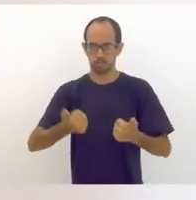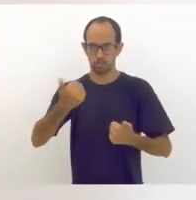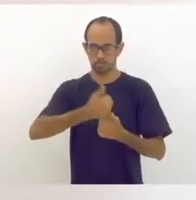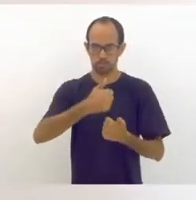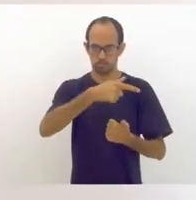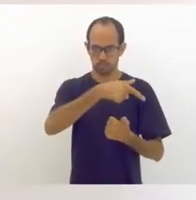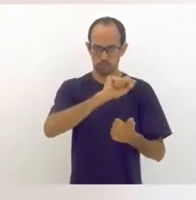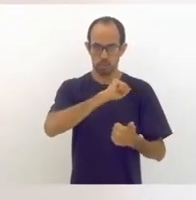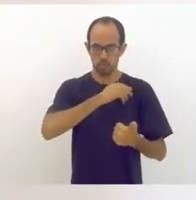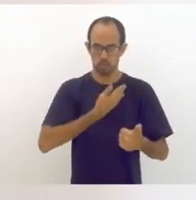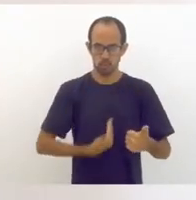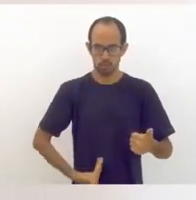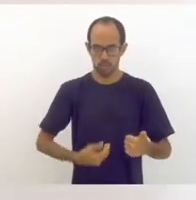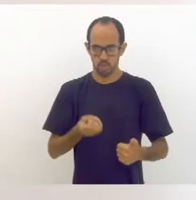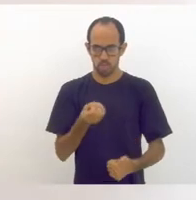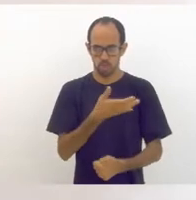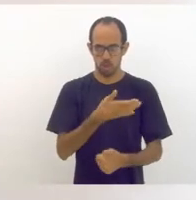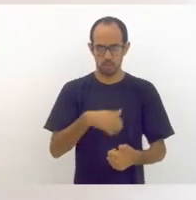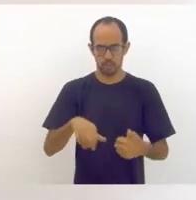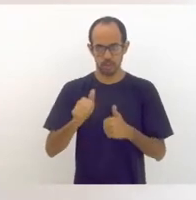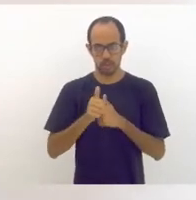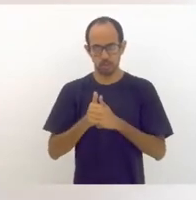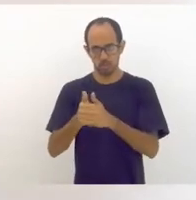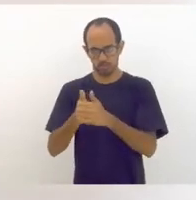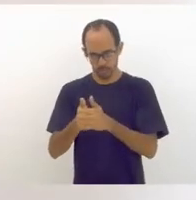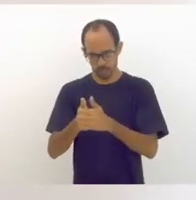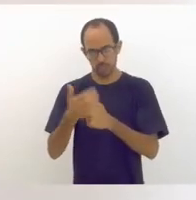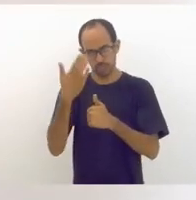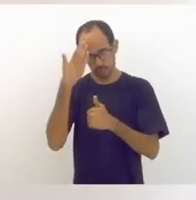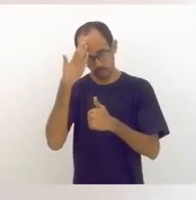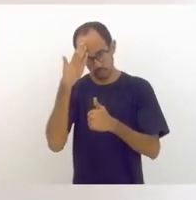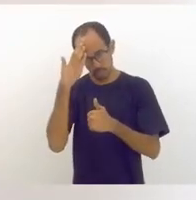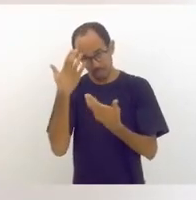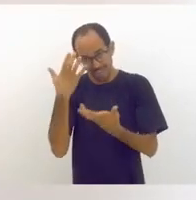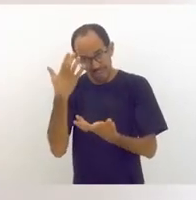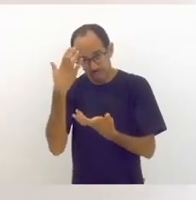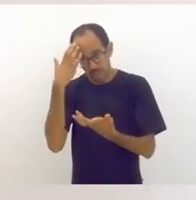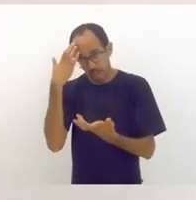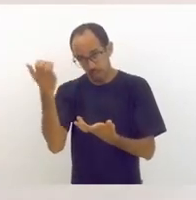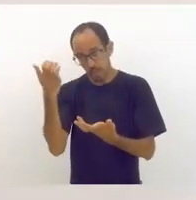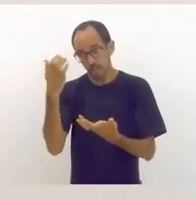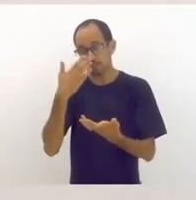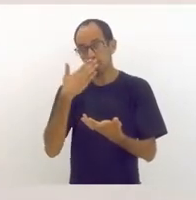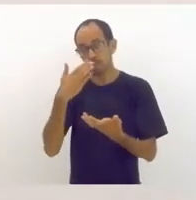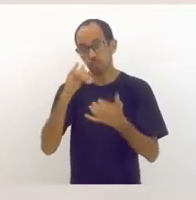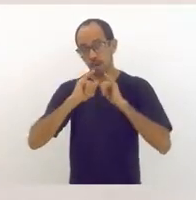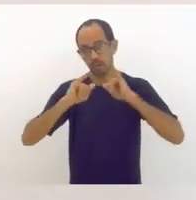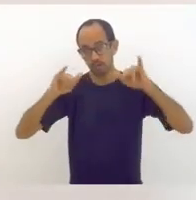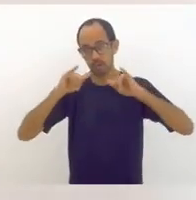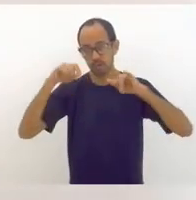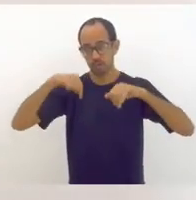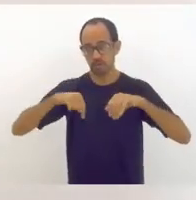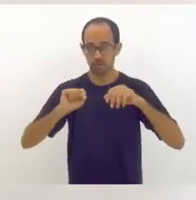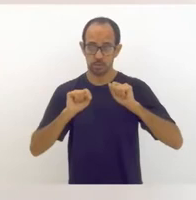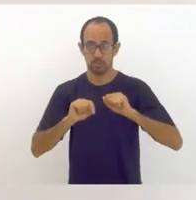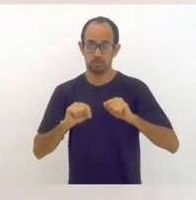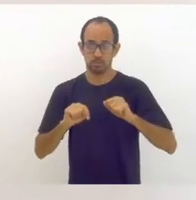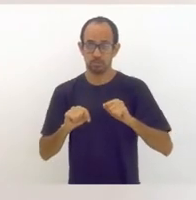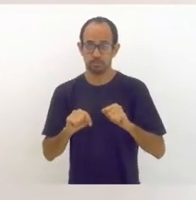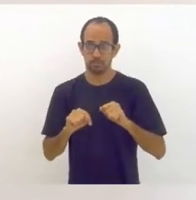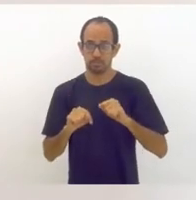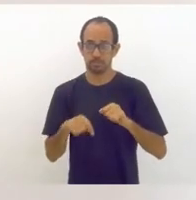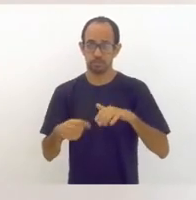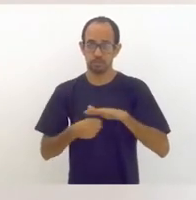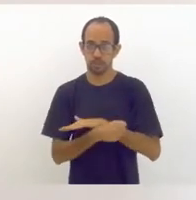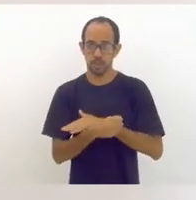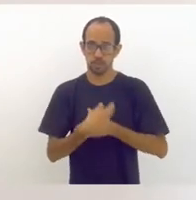está acompanhando de perto, querendo saber o que está acontecendo, e pediu que desse um recado, né, do